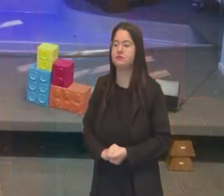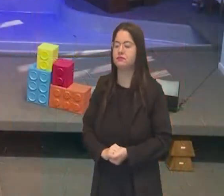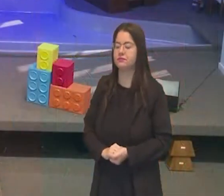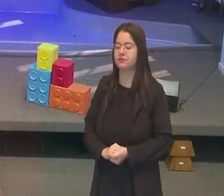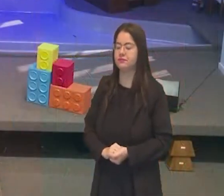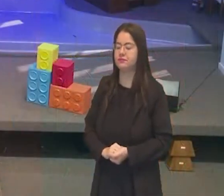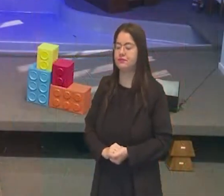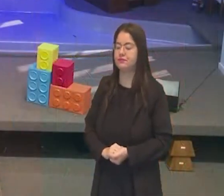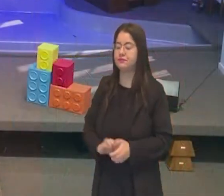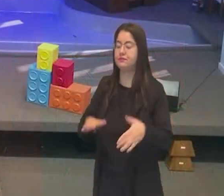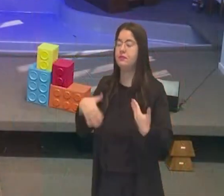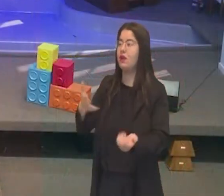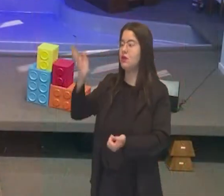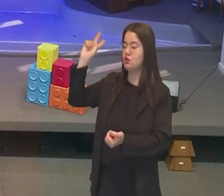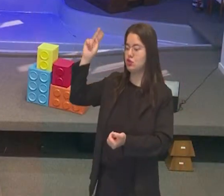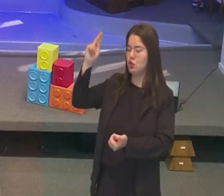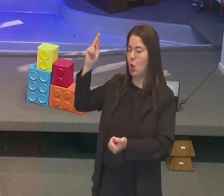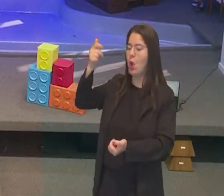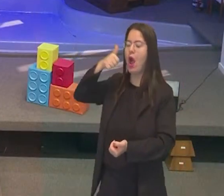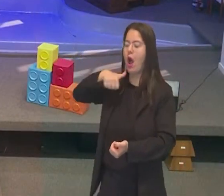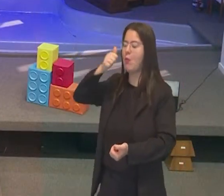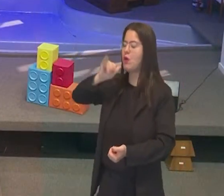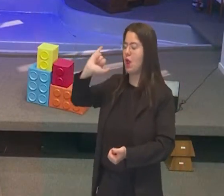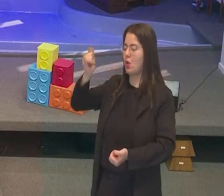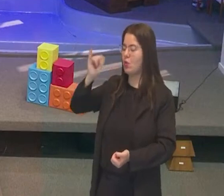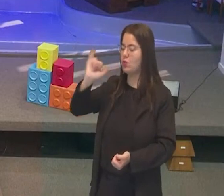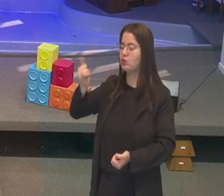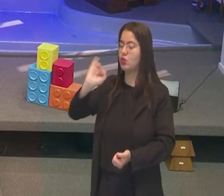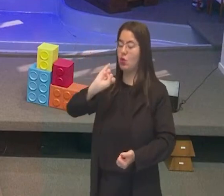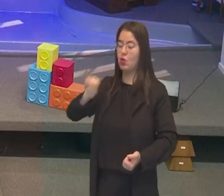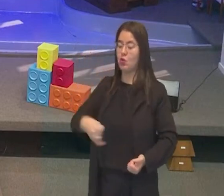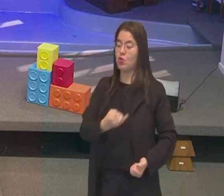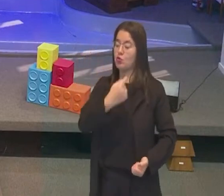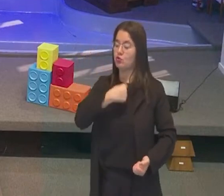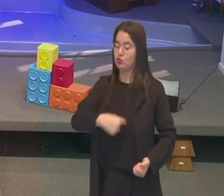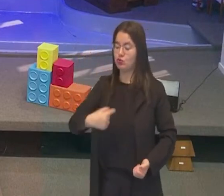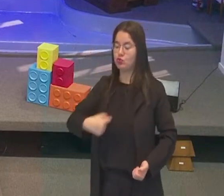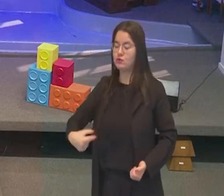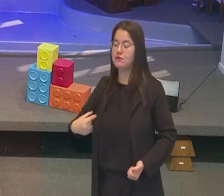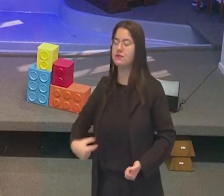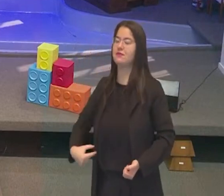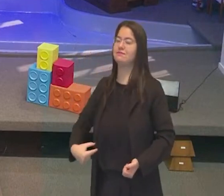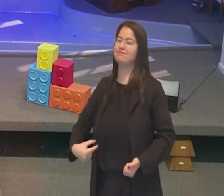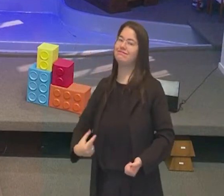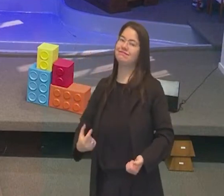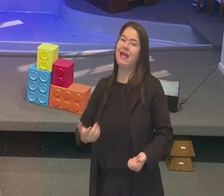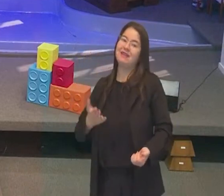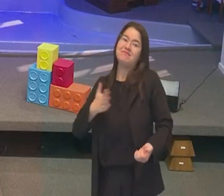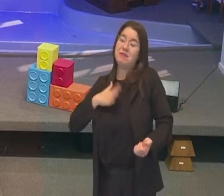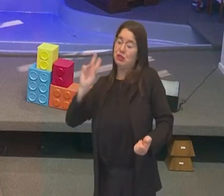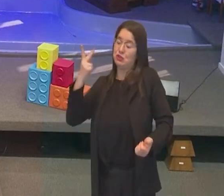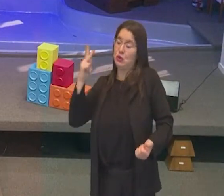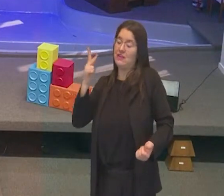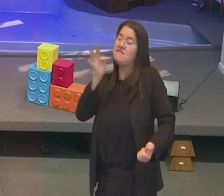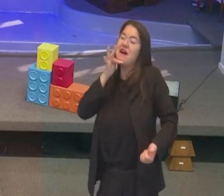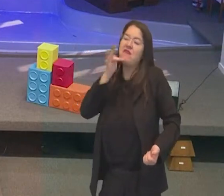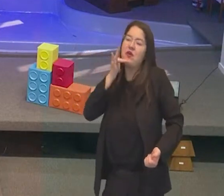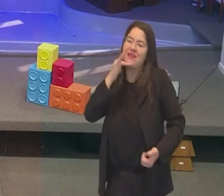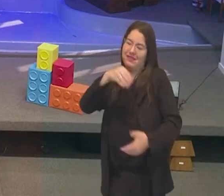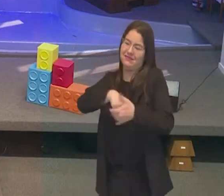E essa história que a tia Lívia contou do José é uma das minhas histórias preferidas na